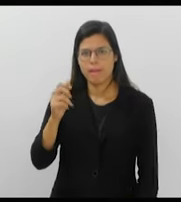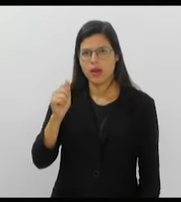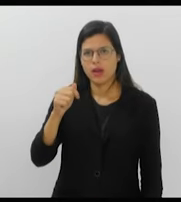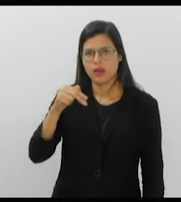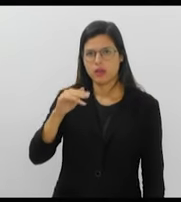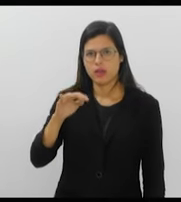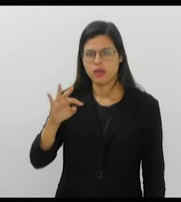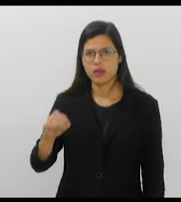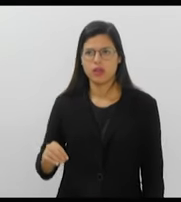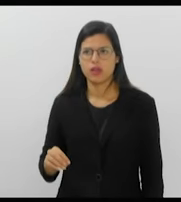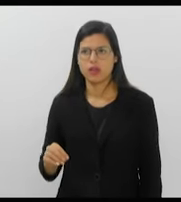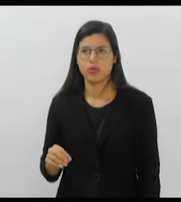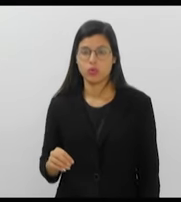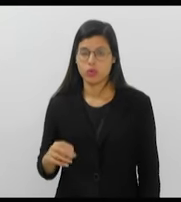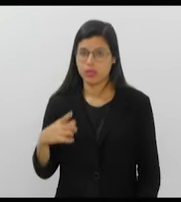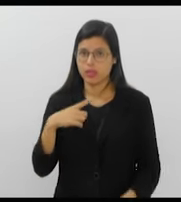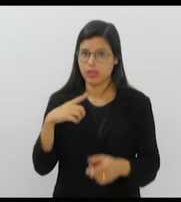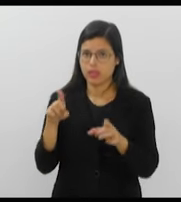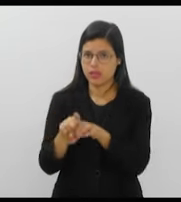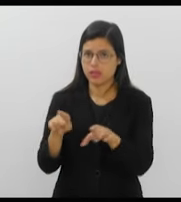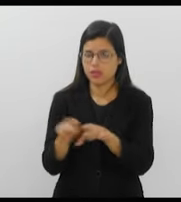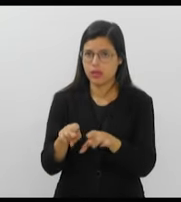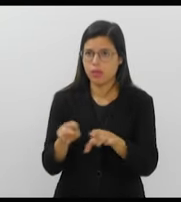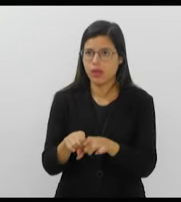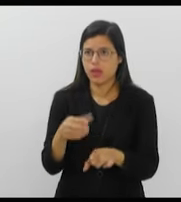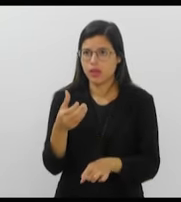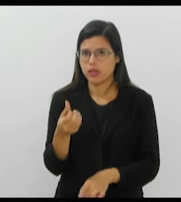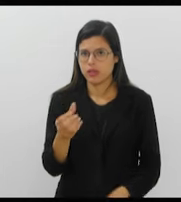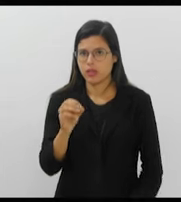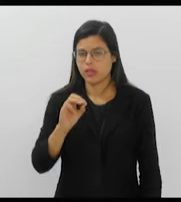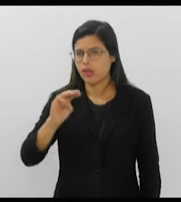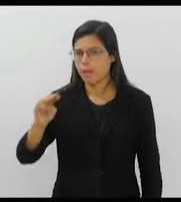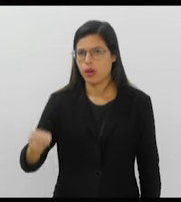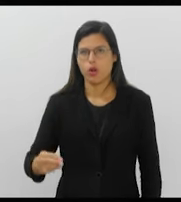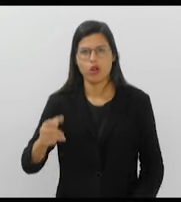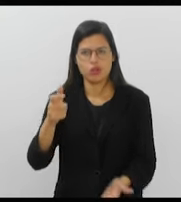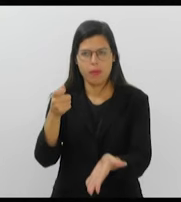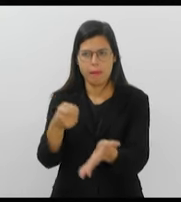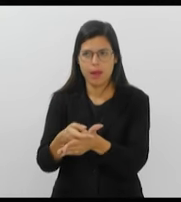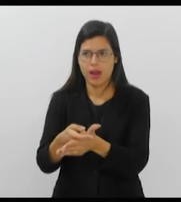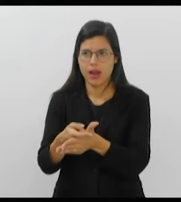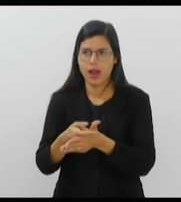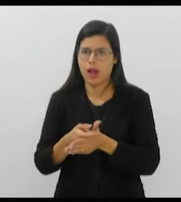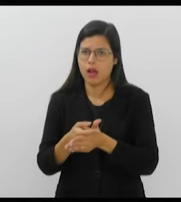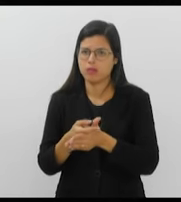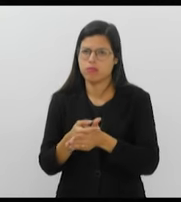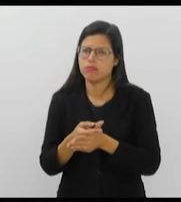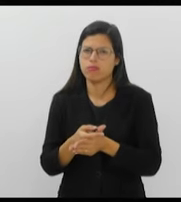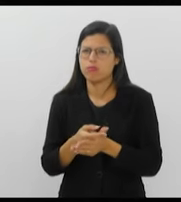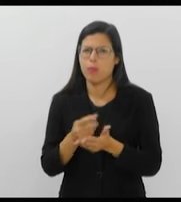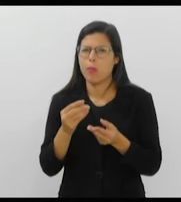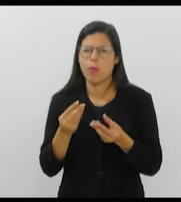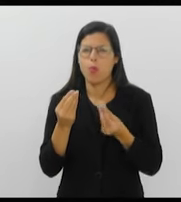Além desses 13 milhões, ainda tem mais 60 milhões para serem pagos. Sabe-se lá, para quê?